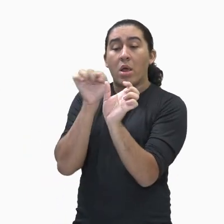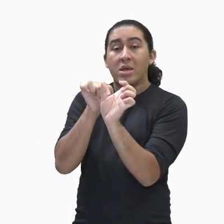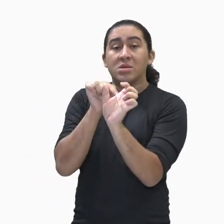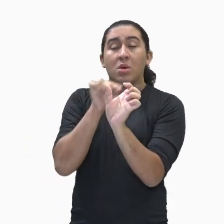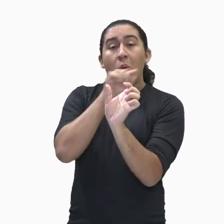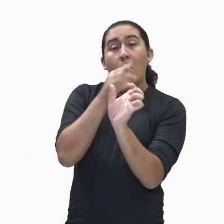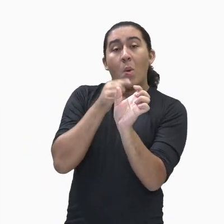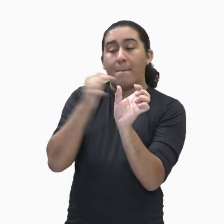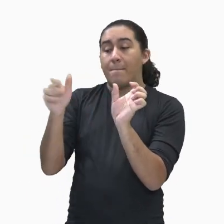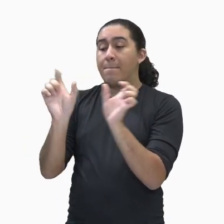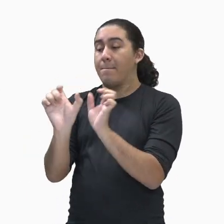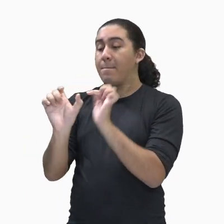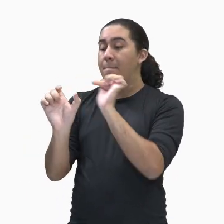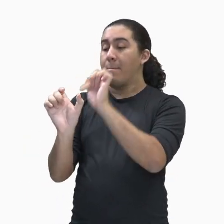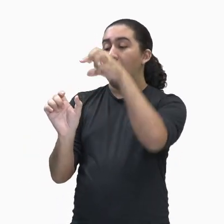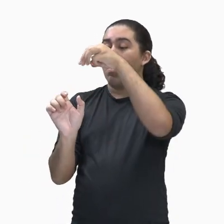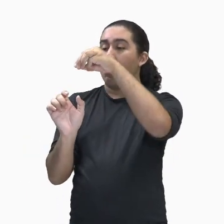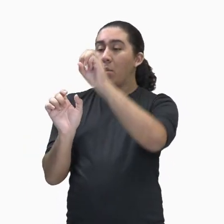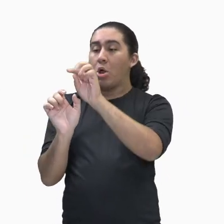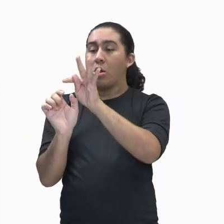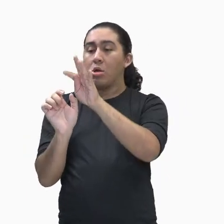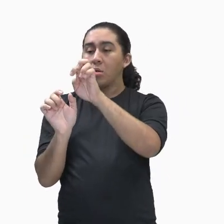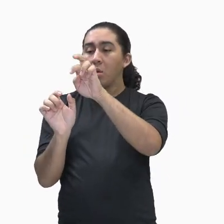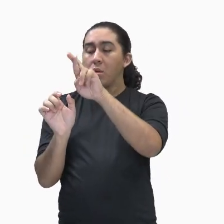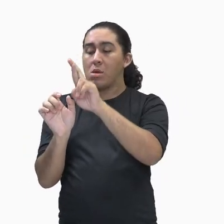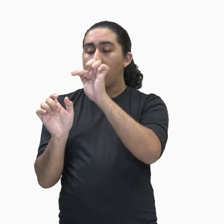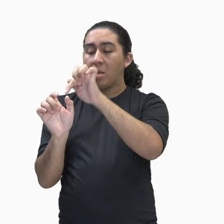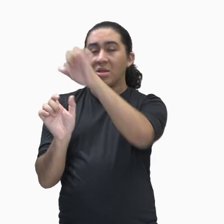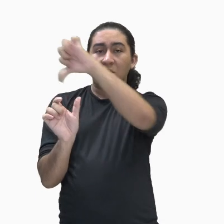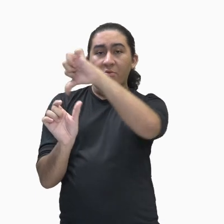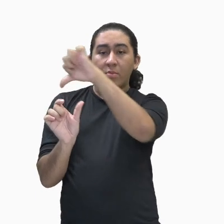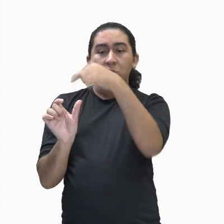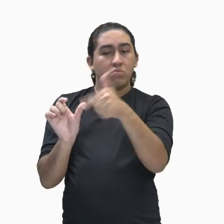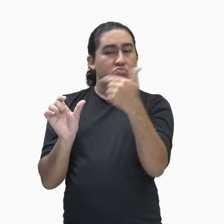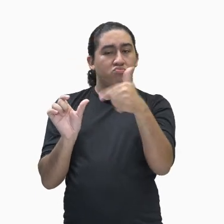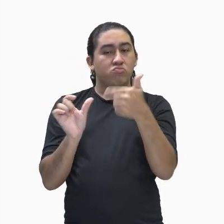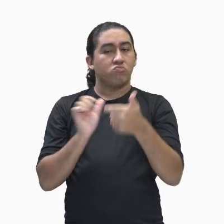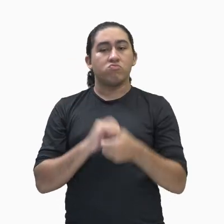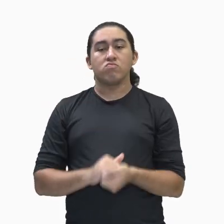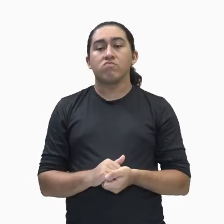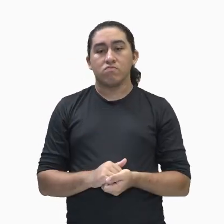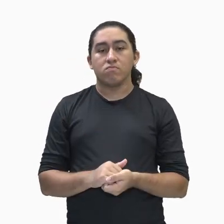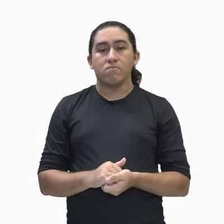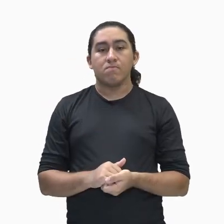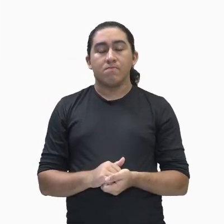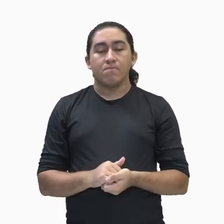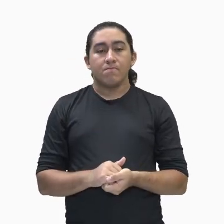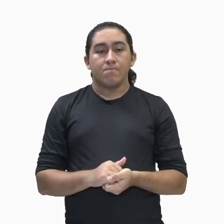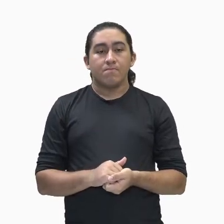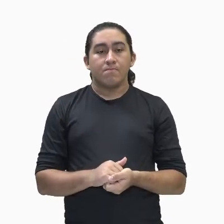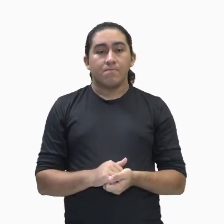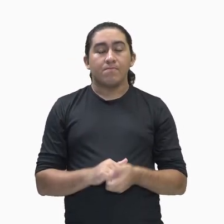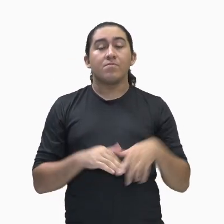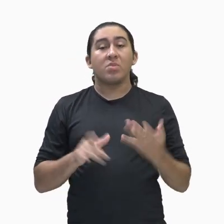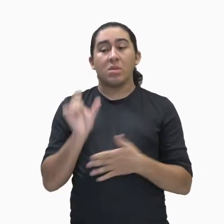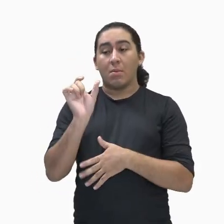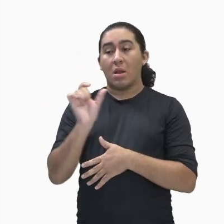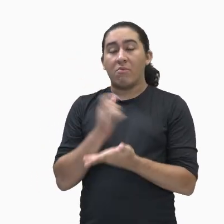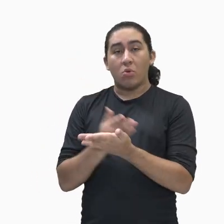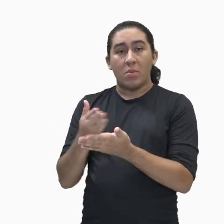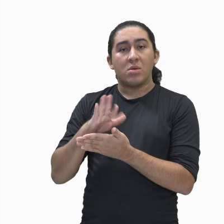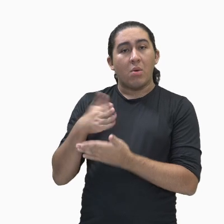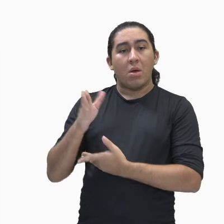do Rei Charles, que é o William e o Harry. Então, qual é a relação entre eles? Né? Como é que a gente chama esse relacionamento? Qual é a